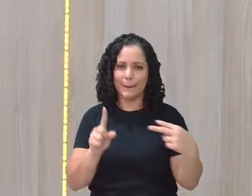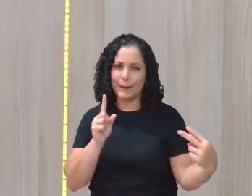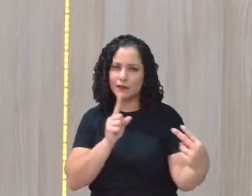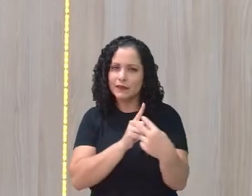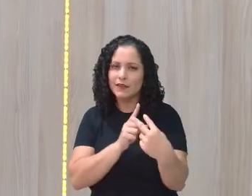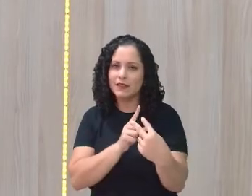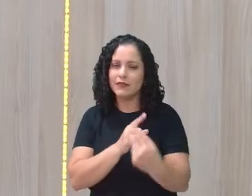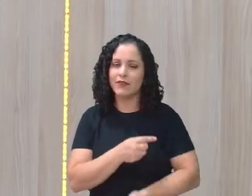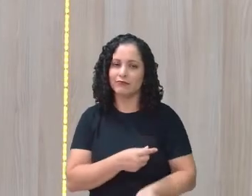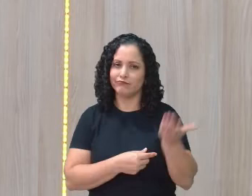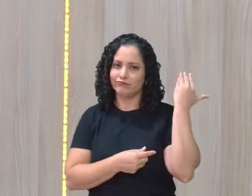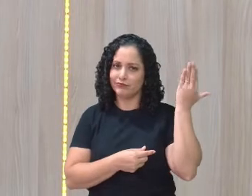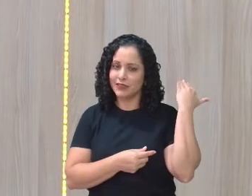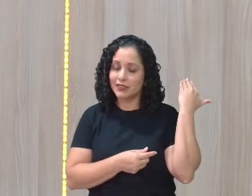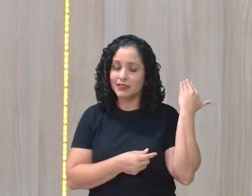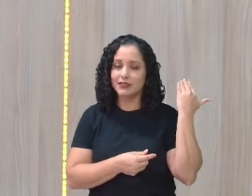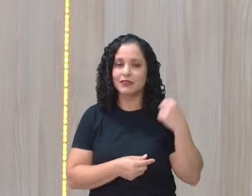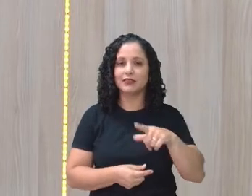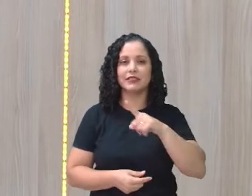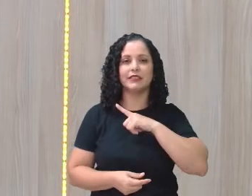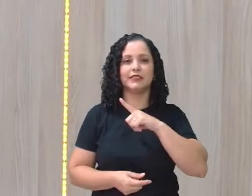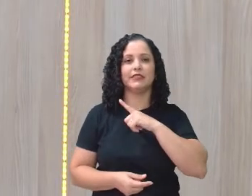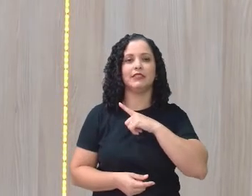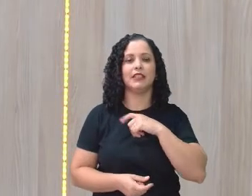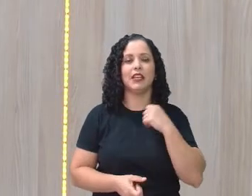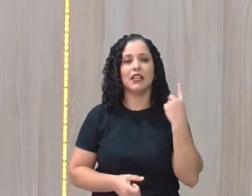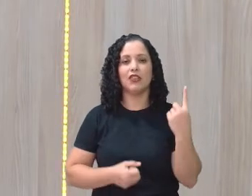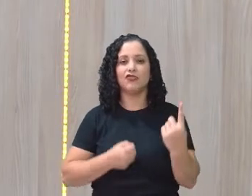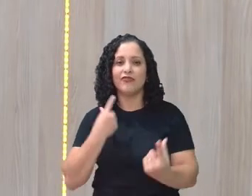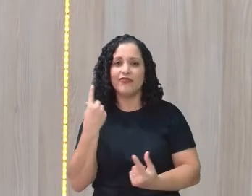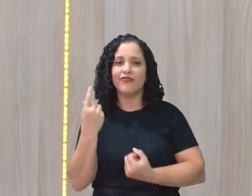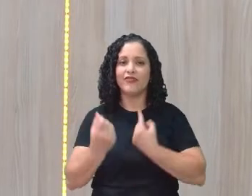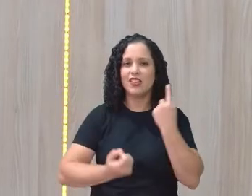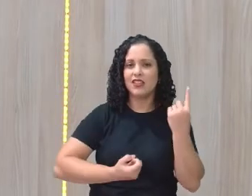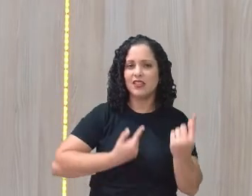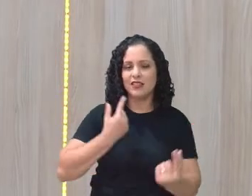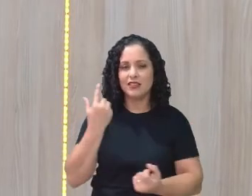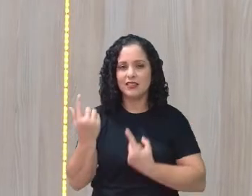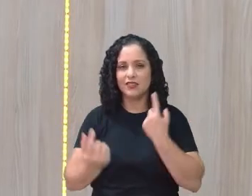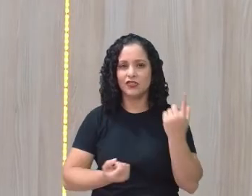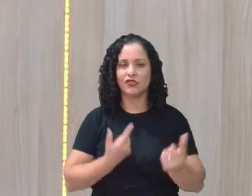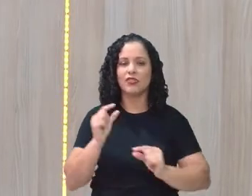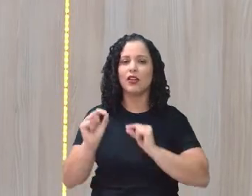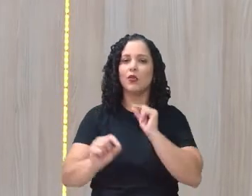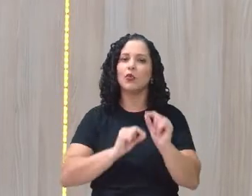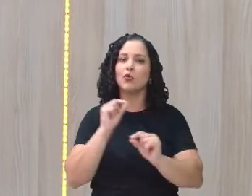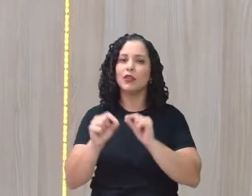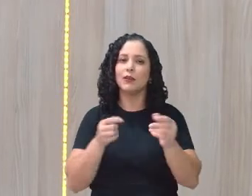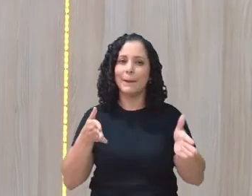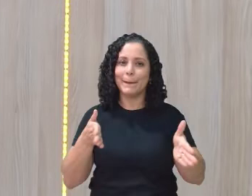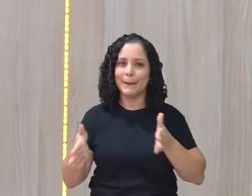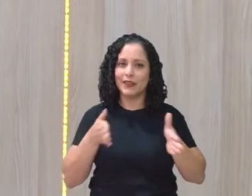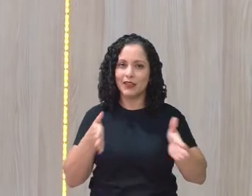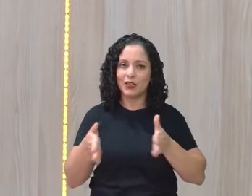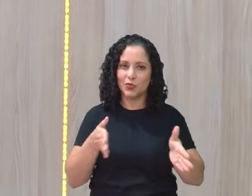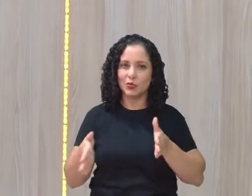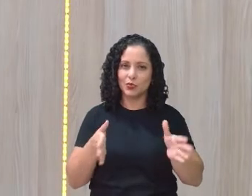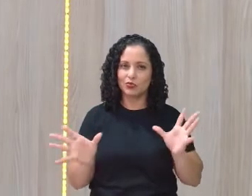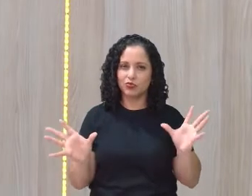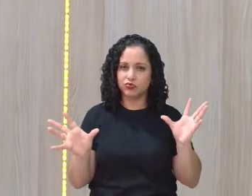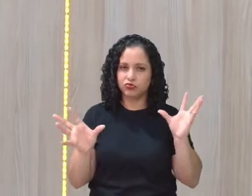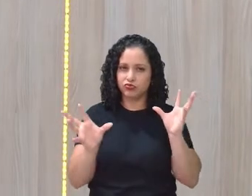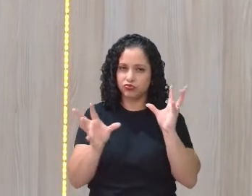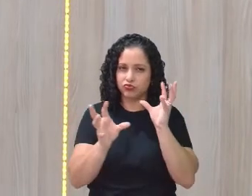existia na Idade Média, que muitas vezes era colocado como a Idade das Trevas, né?